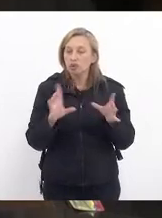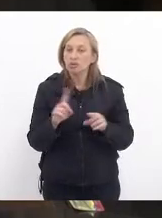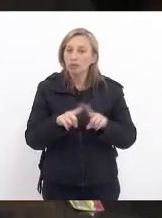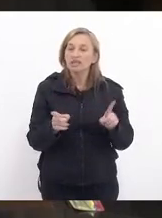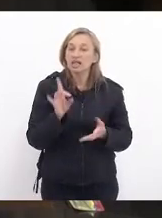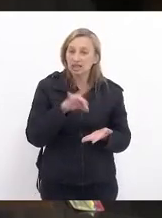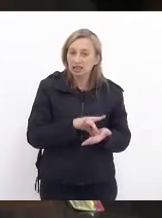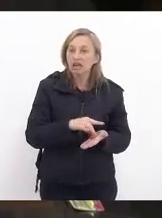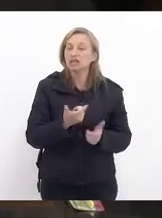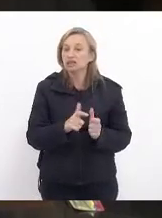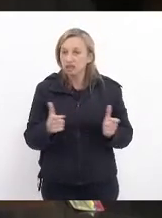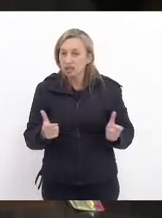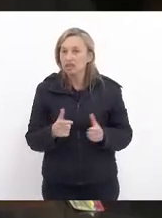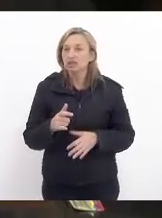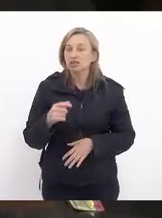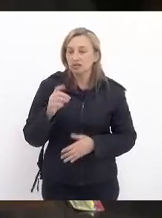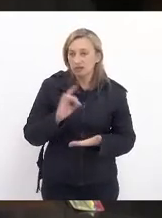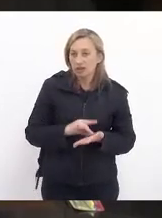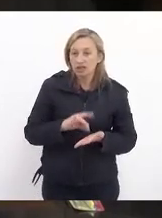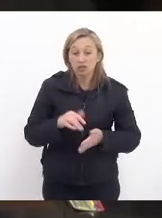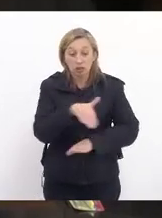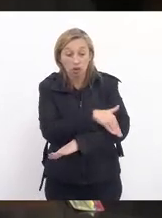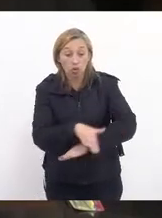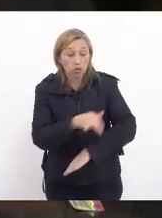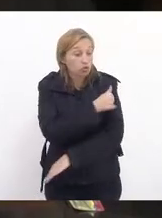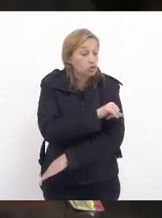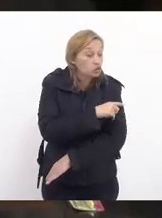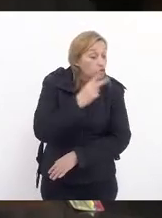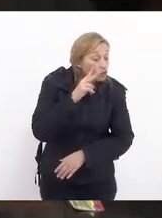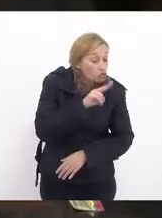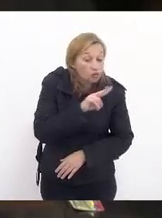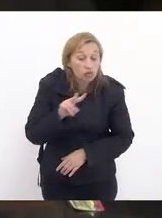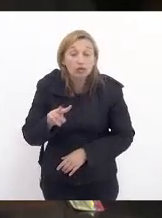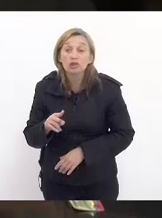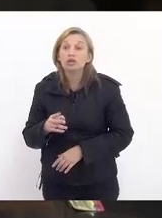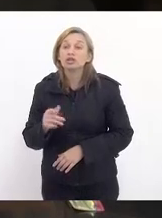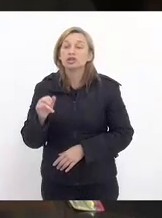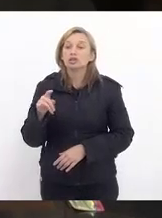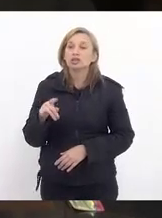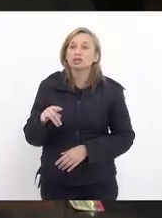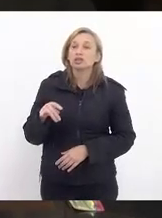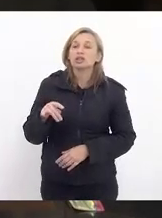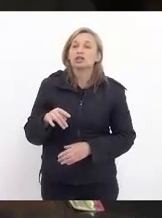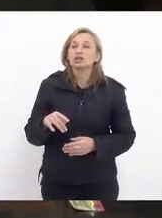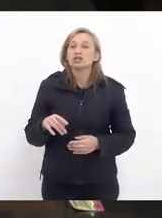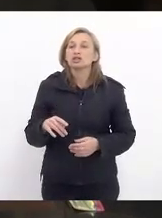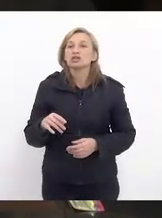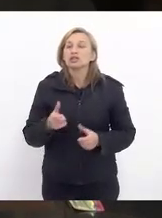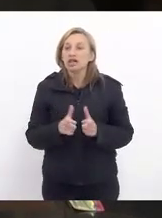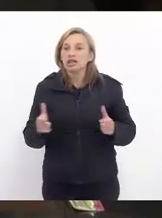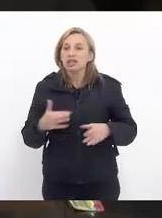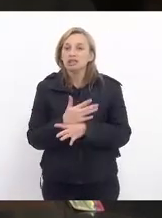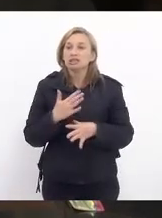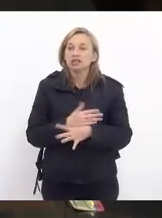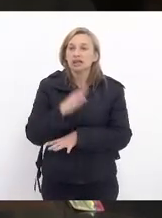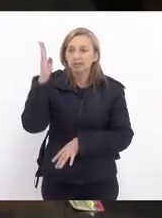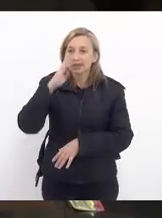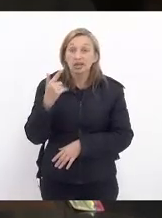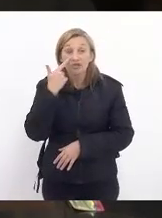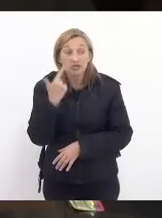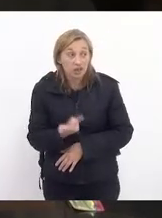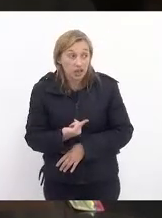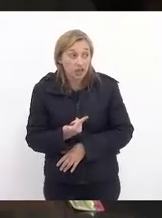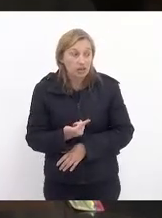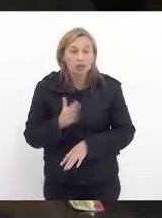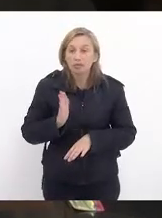essa é a realidade nua e crua baixo andar nas ruas do Rio de Janeiro passando as duas na região metropolitana passando pelas ruas das grandes cidades brasileiras tomando